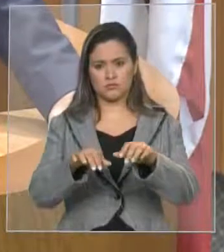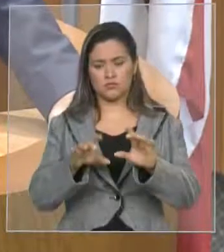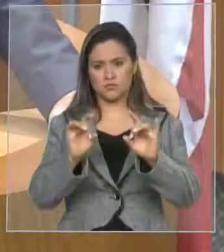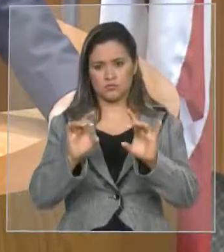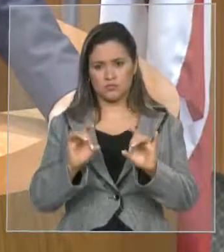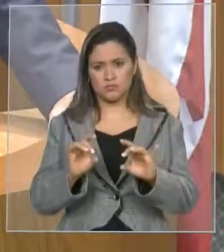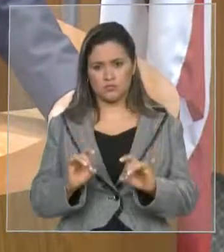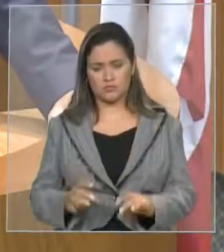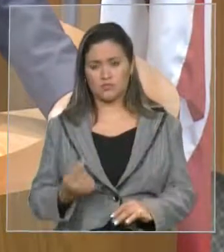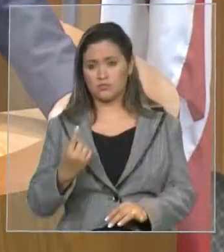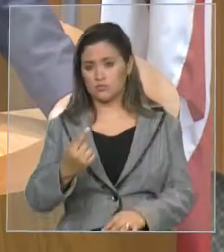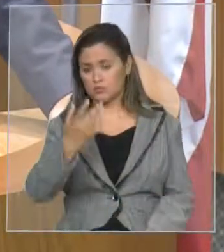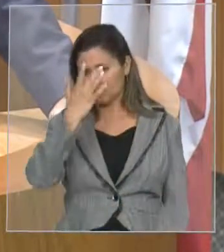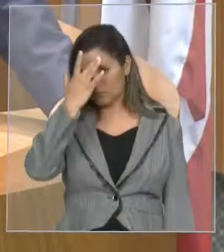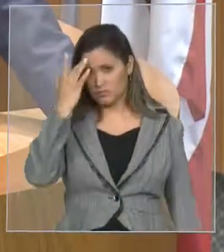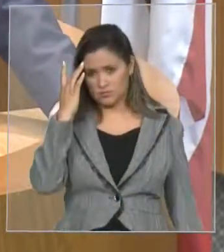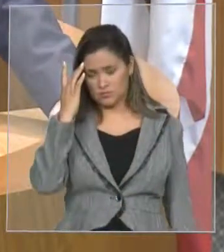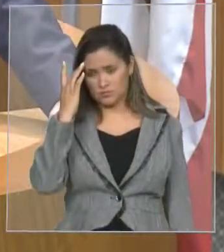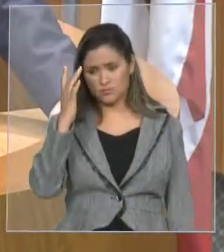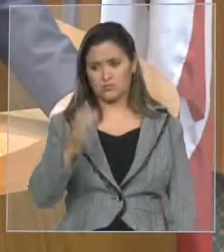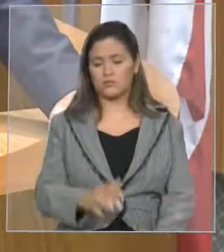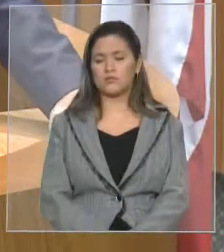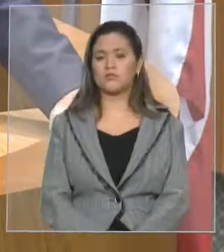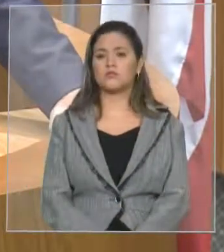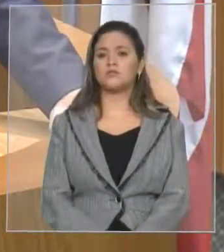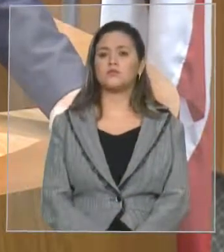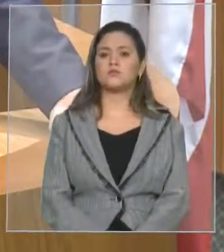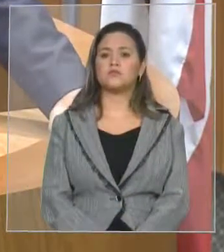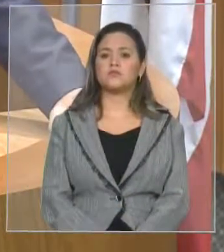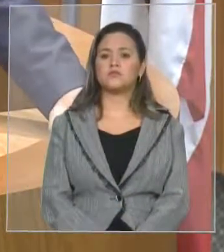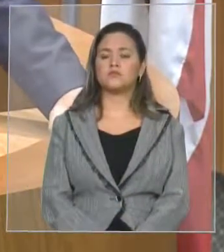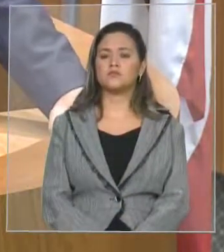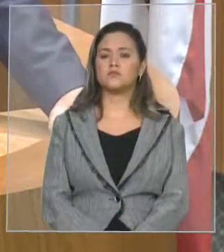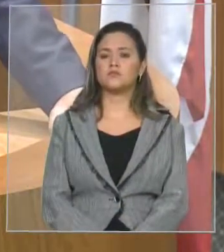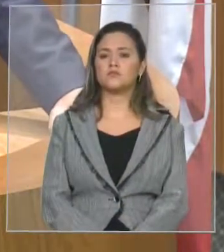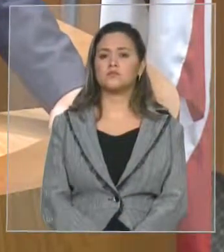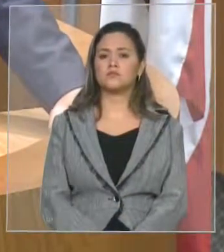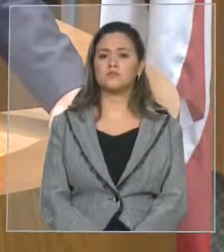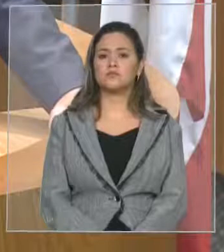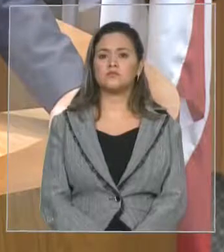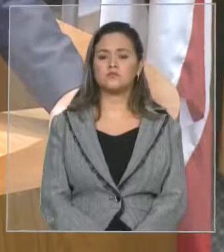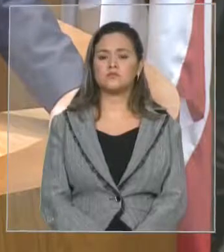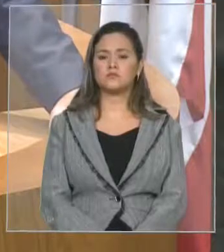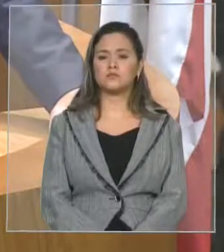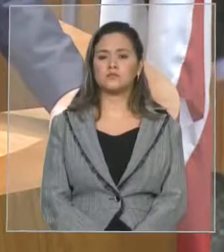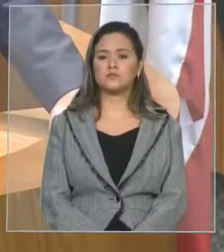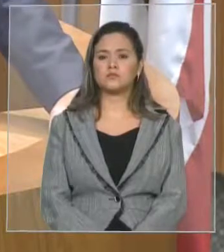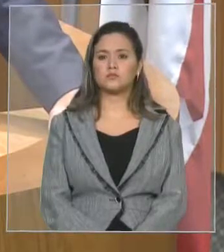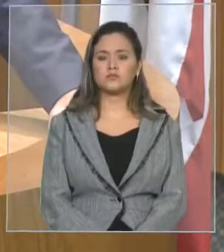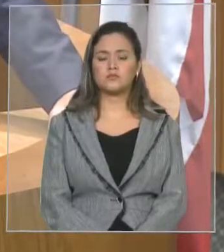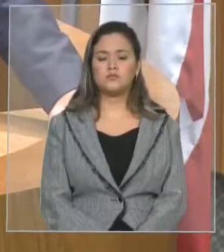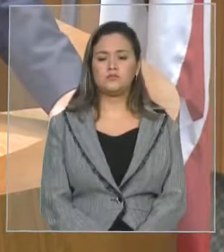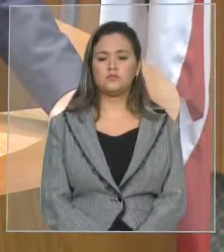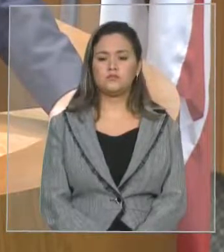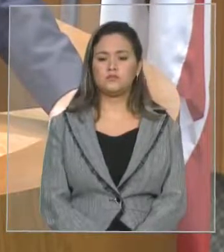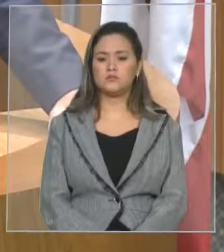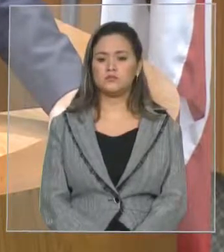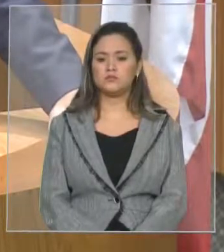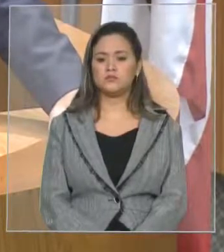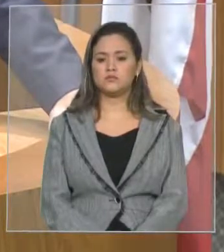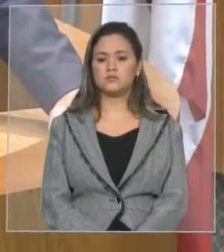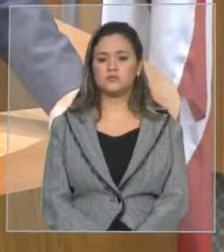assim. E algumas personalidades que propus